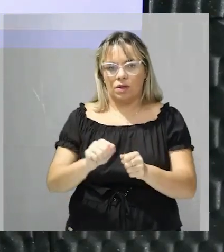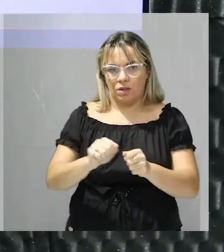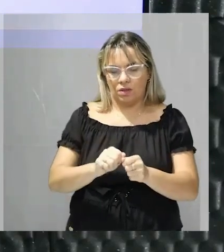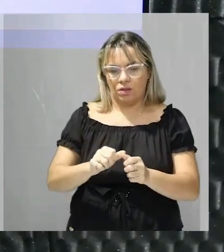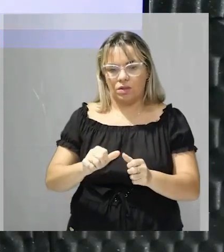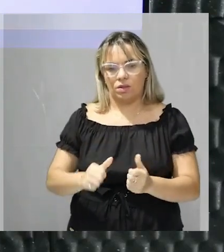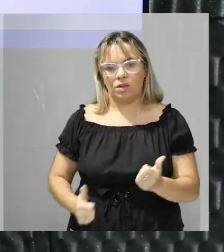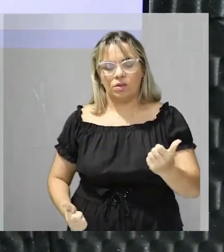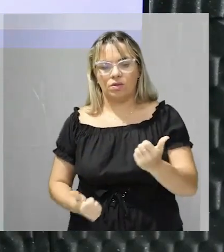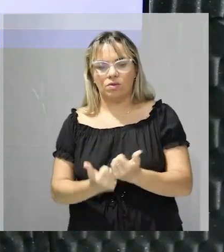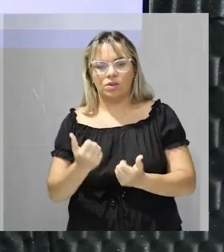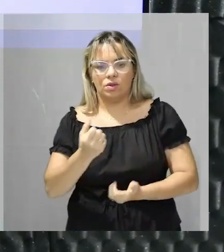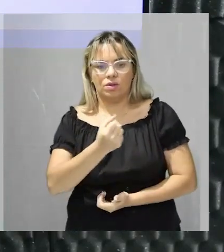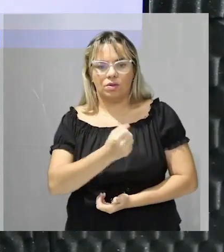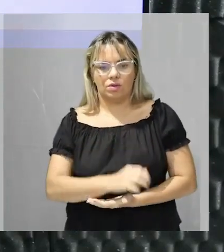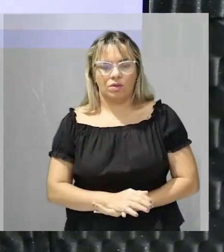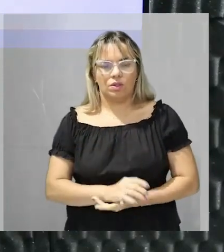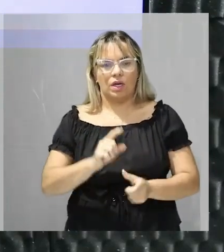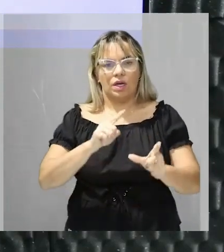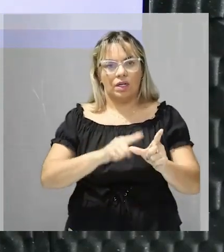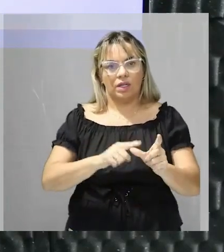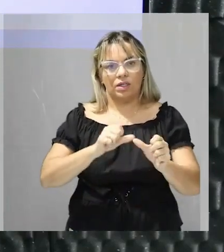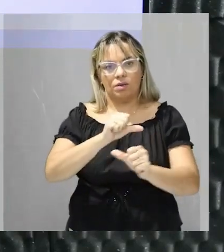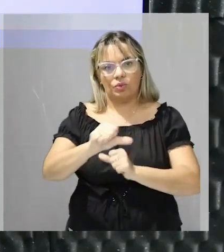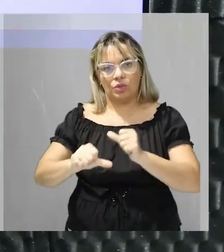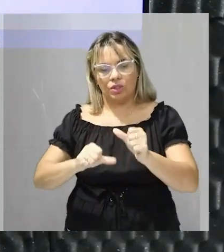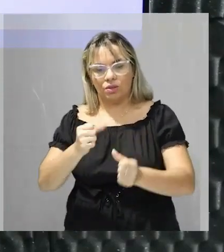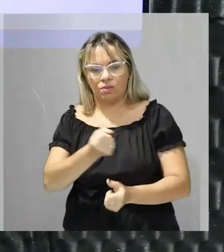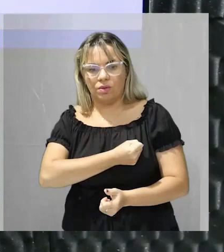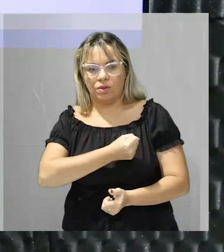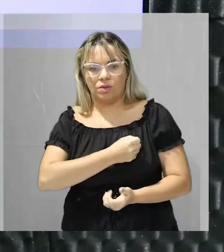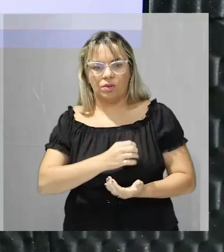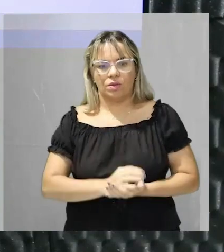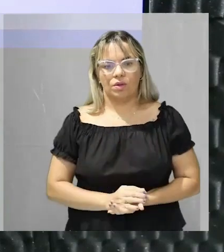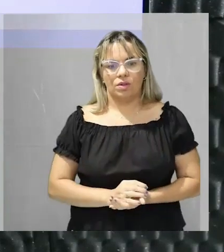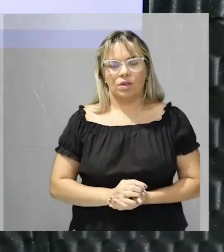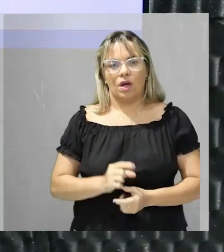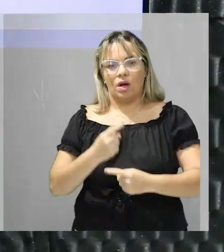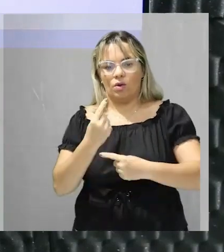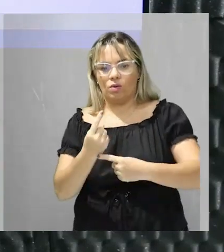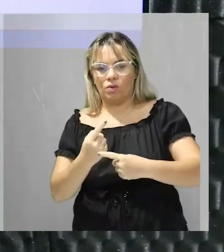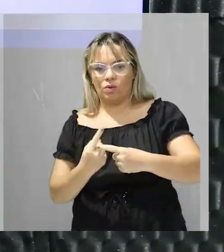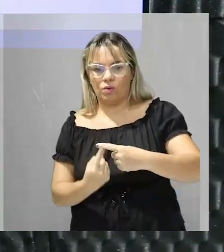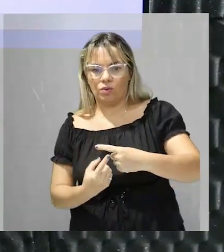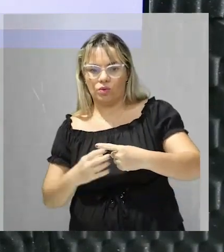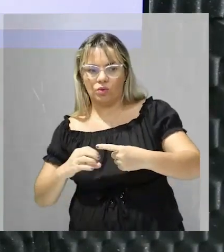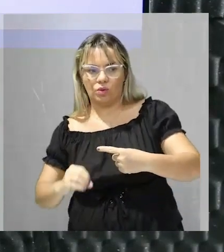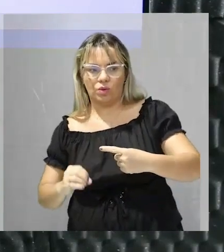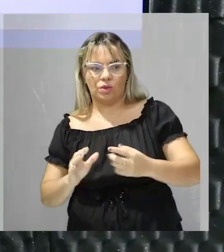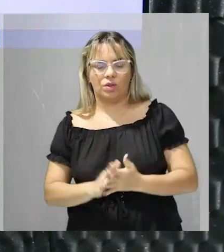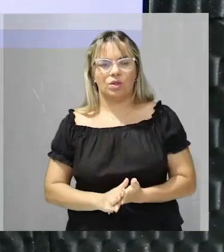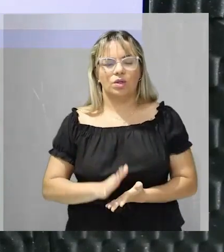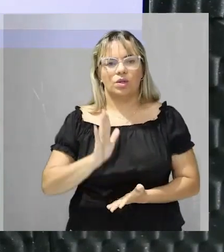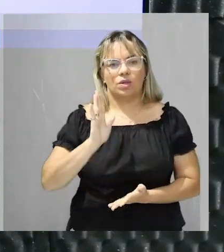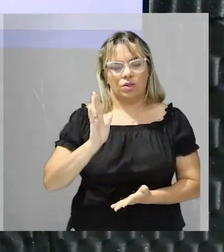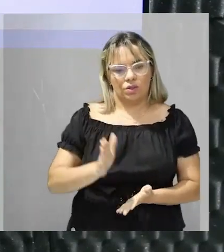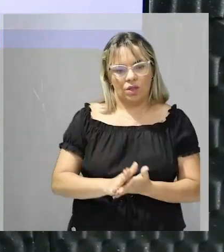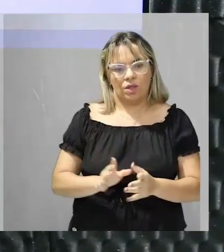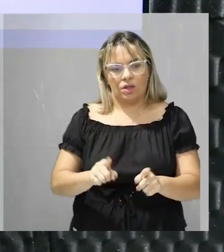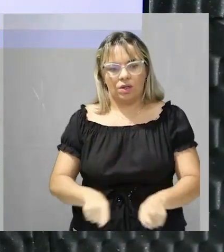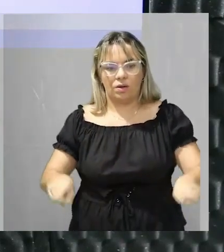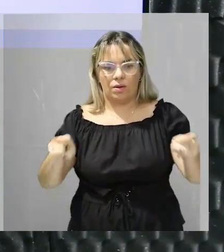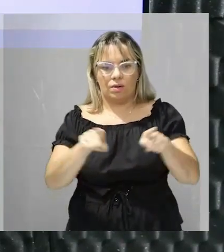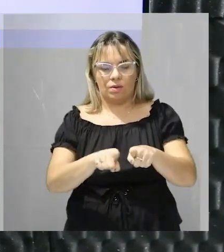sobre 10 tá Então nesse caso aqui já foi passado também no